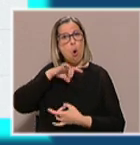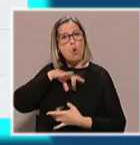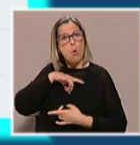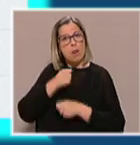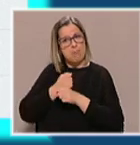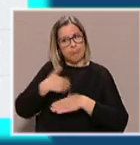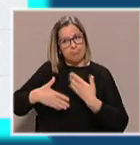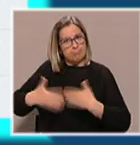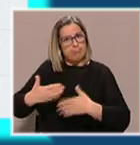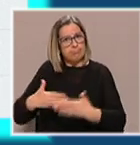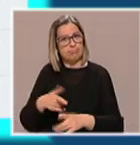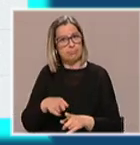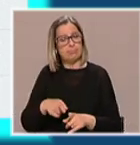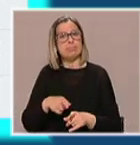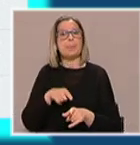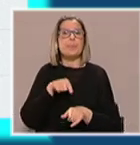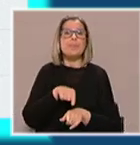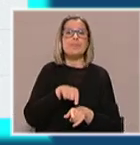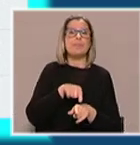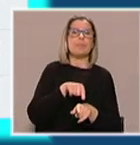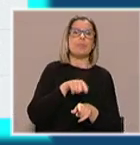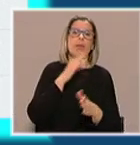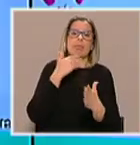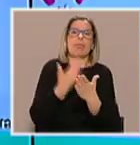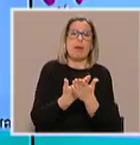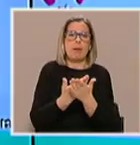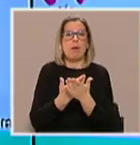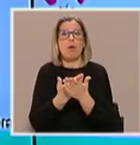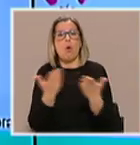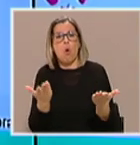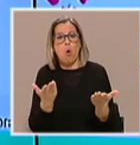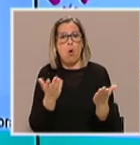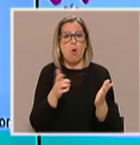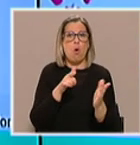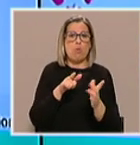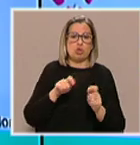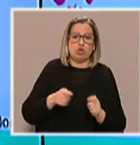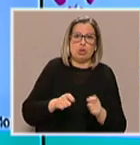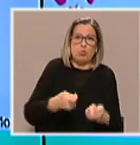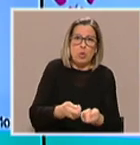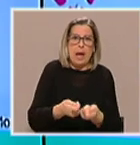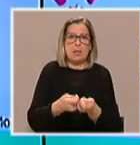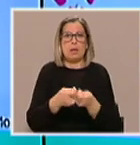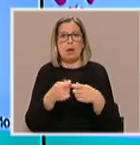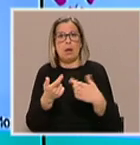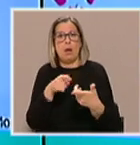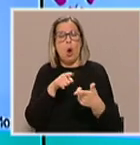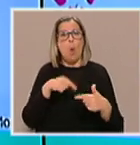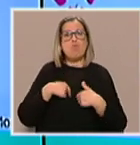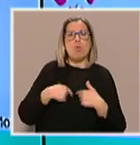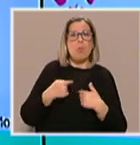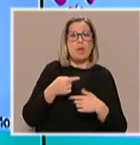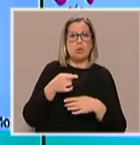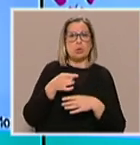função de secretar e inibir ou estimular outras glândulas a produzirem as suas próprias